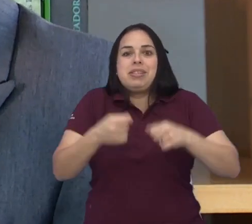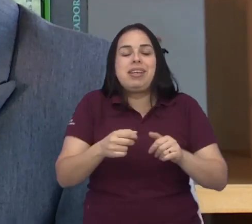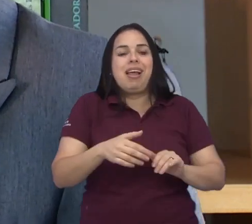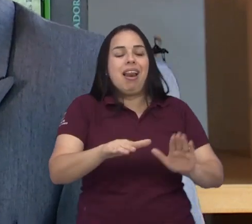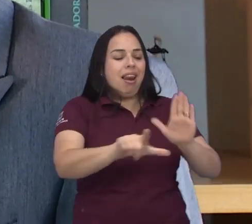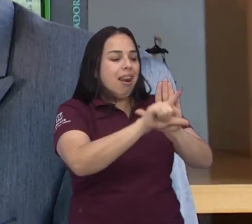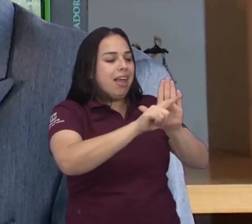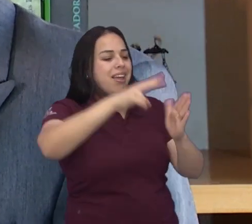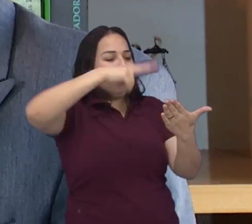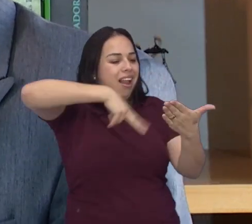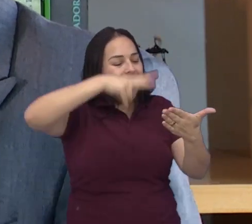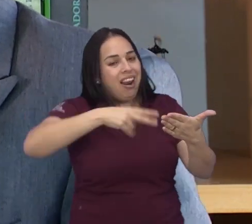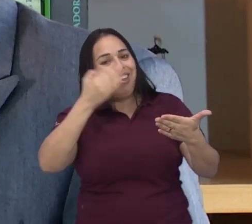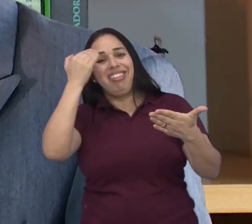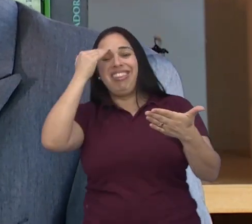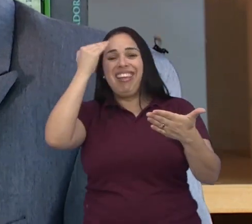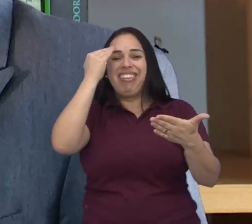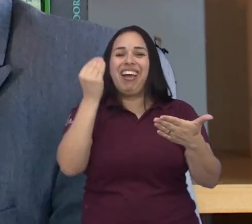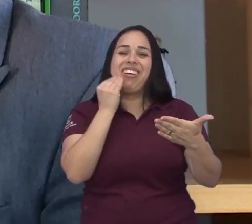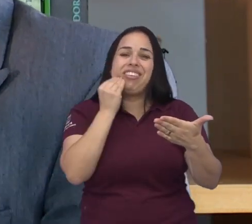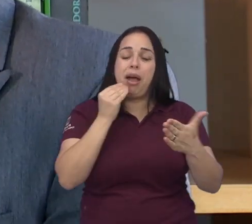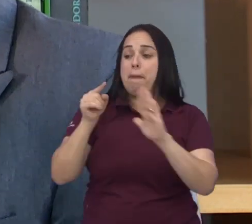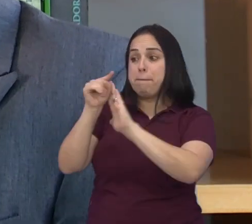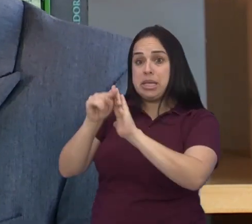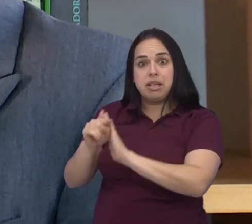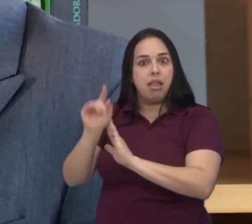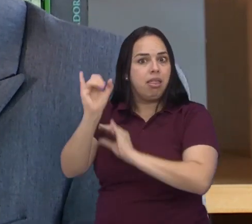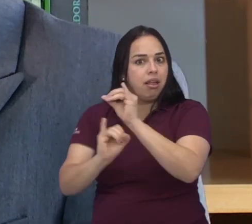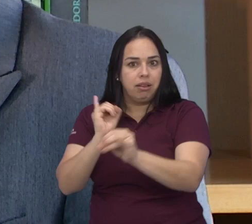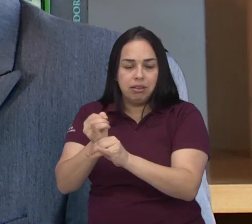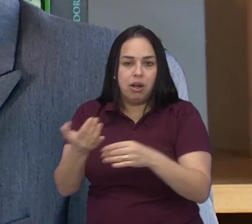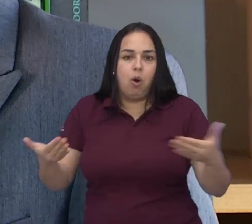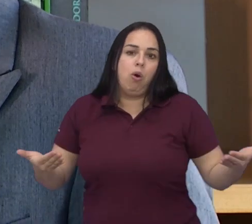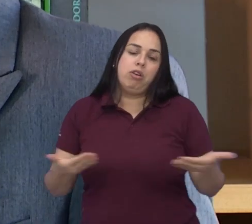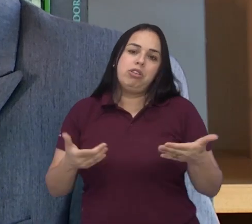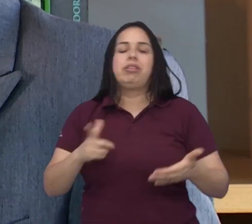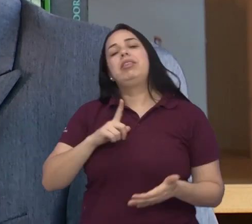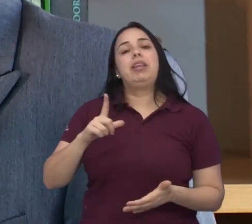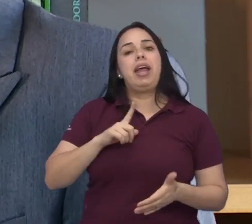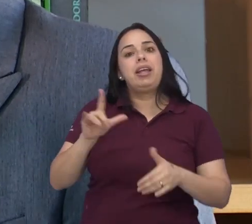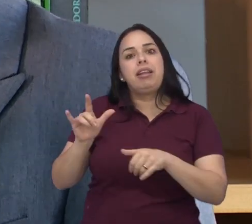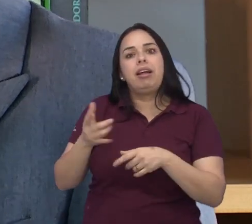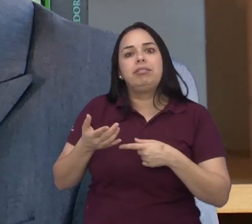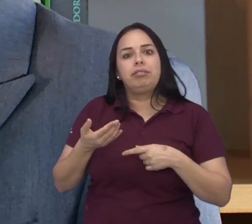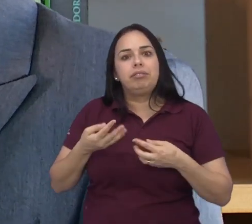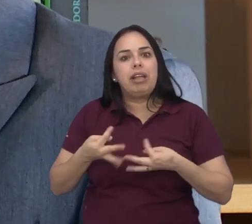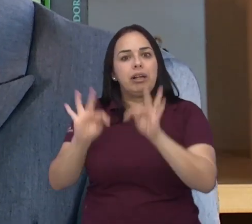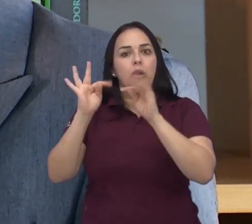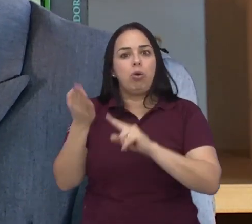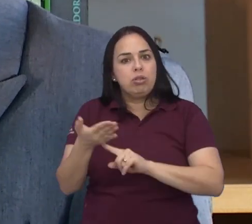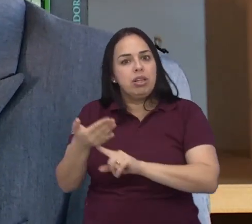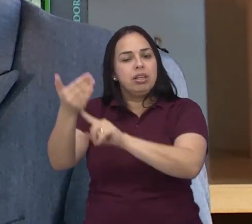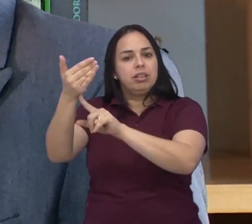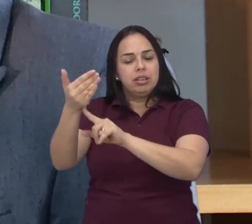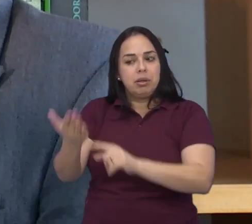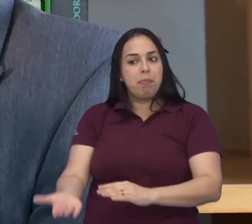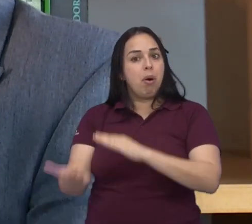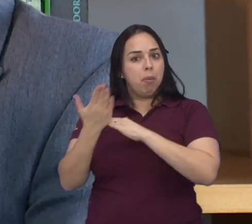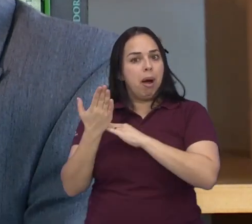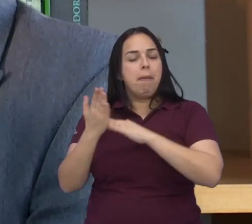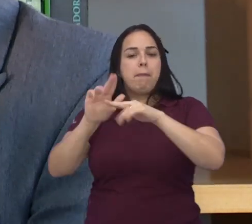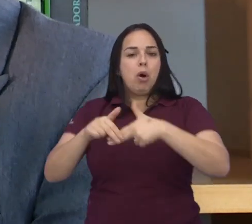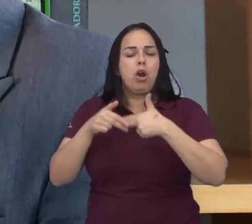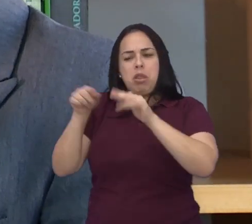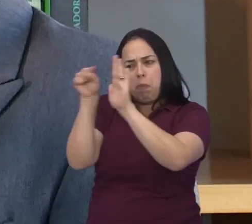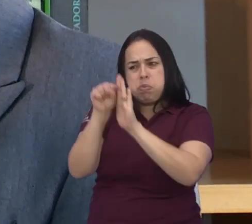a lei, ir lá tentar entender, pesquisar na internet. A gente tem agora, hoje em dia, toda a nossa tecnologia a nosso dispor, e a gente tem